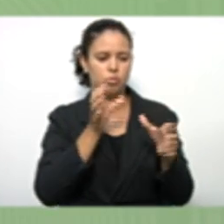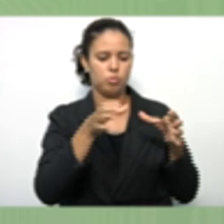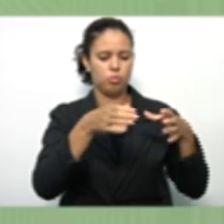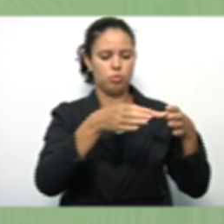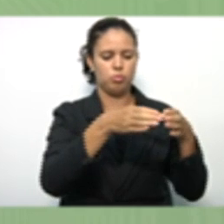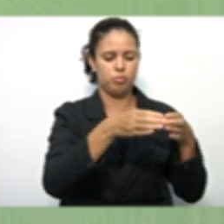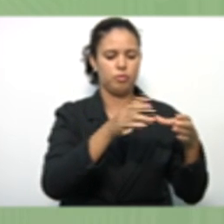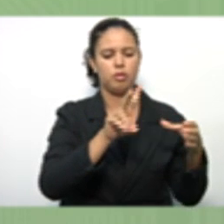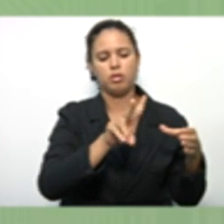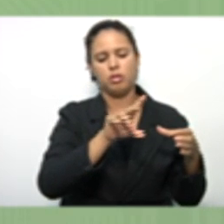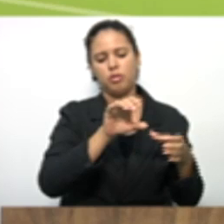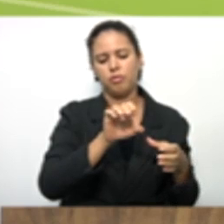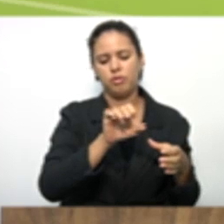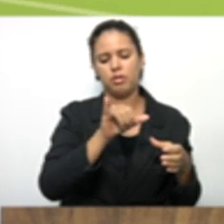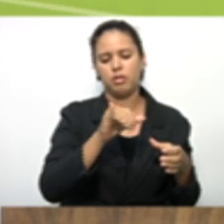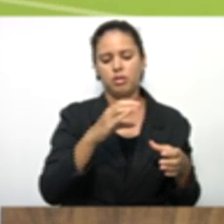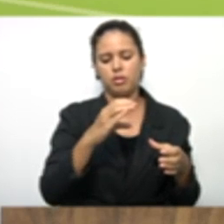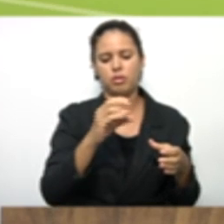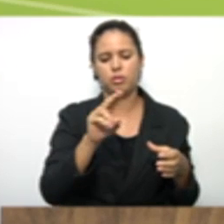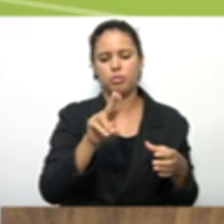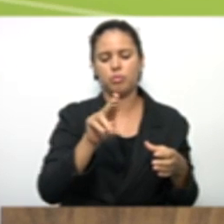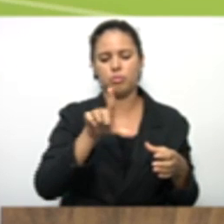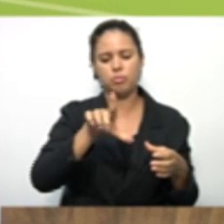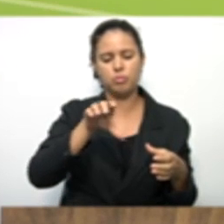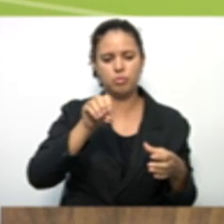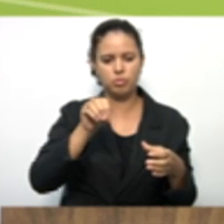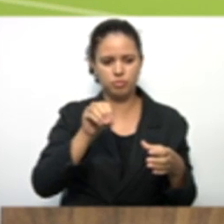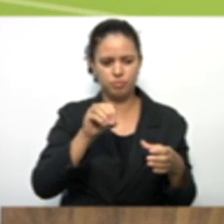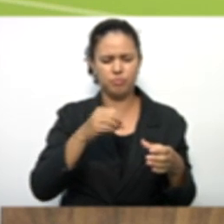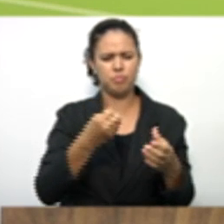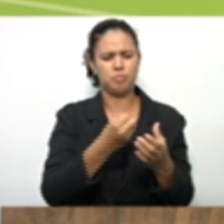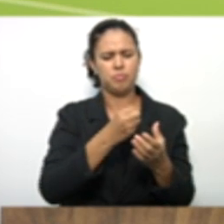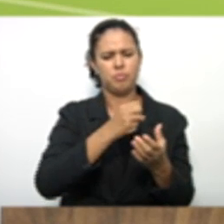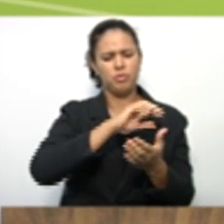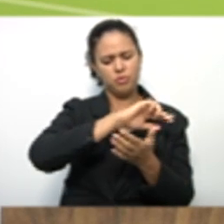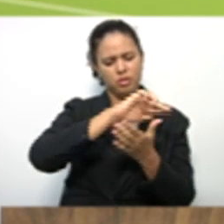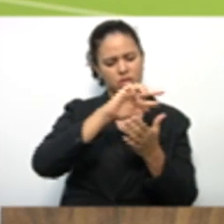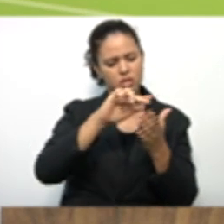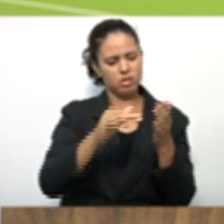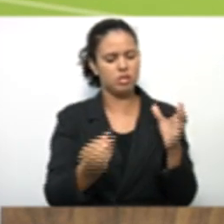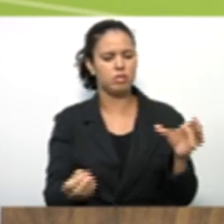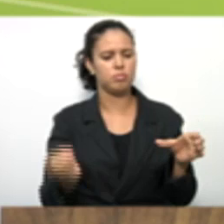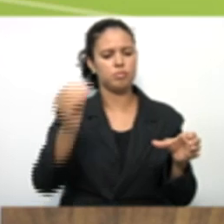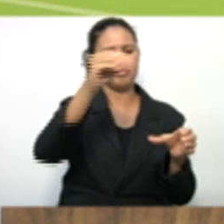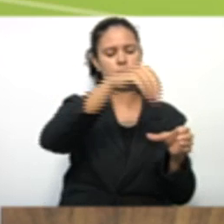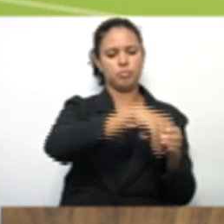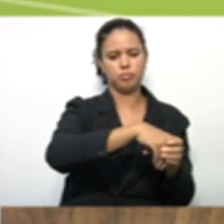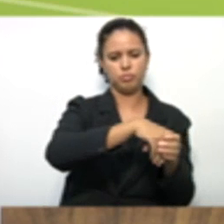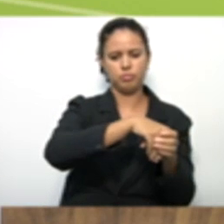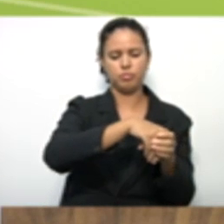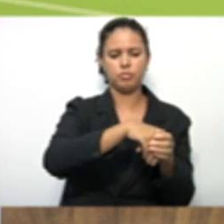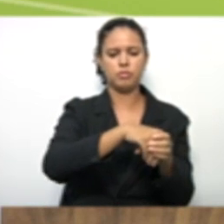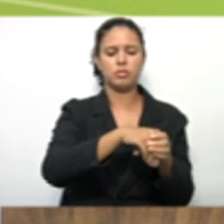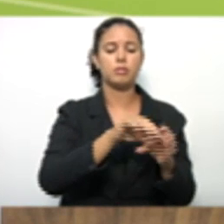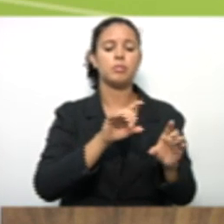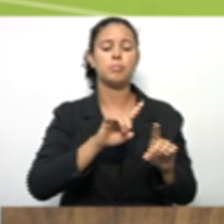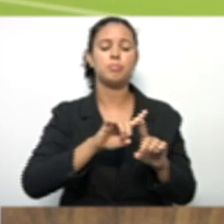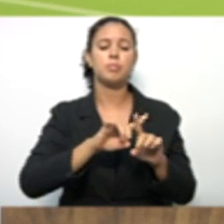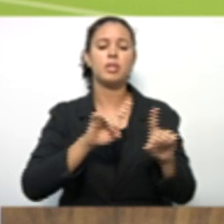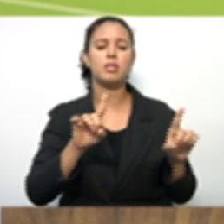né? Chegava lá no veículos, ele agrupou vários veículos diferentes numa mesma conta. O que vem a ser a